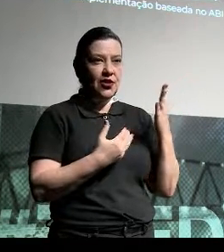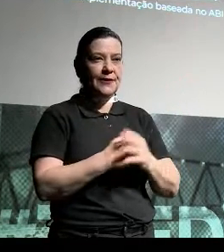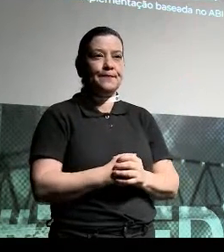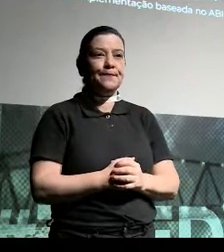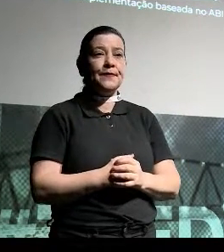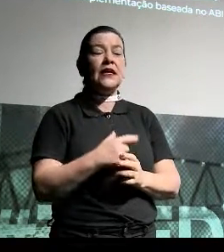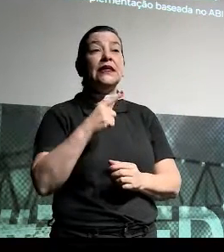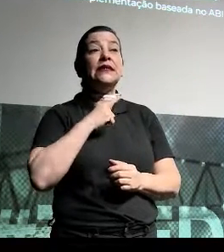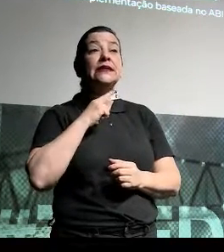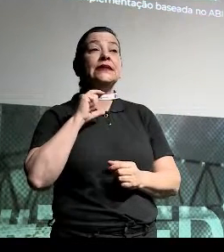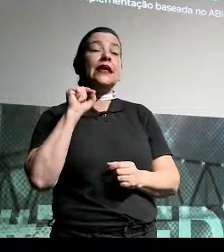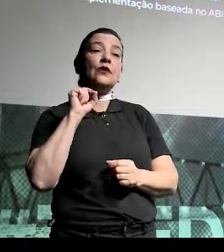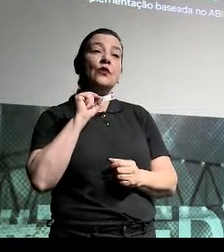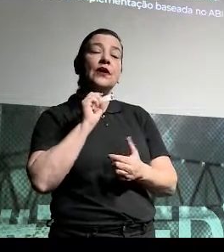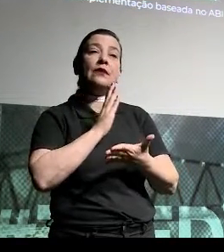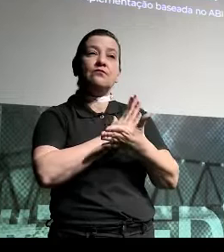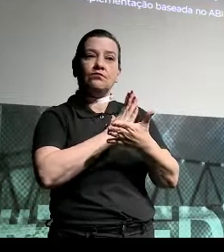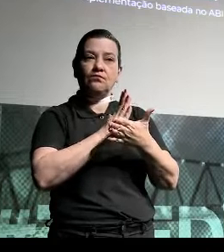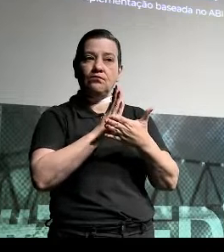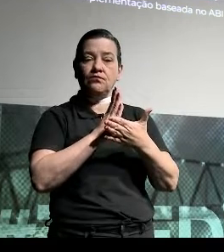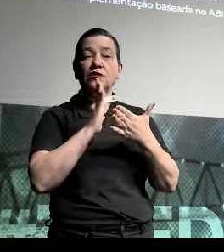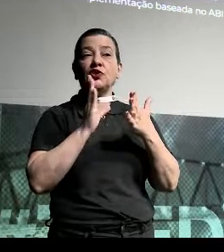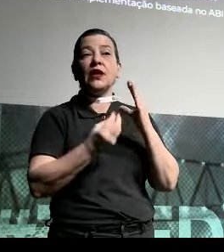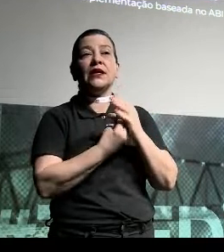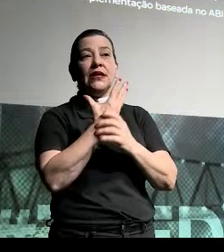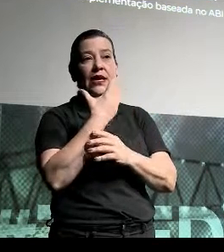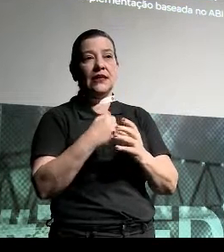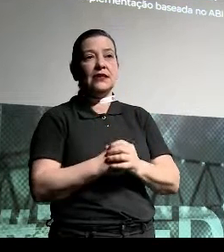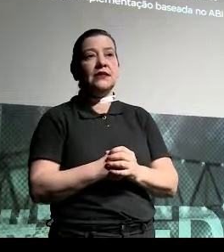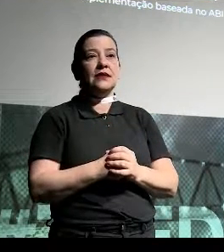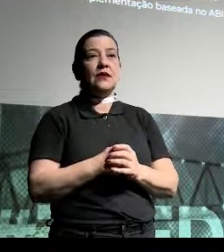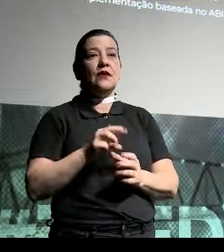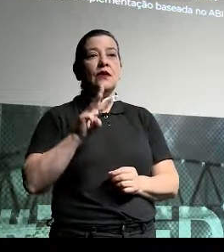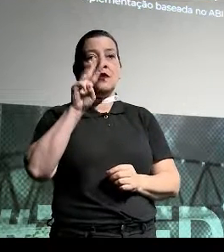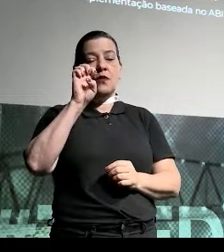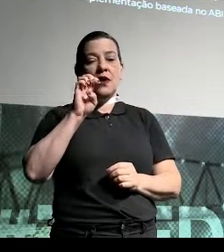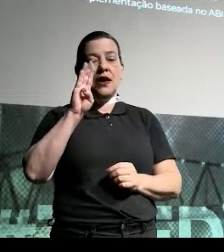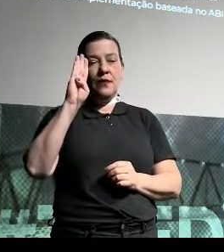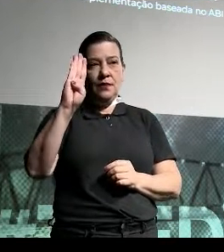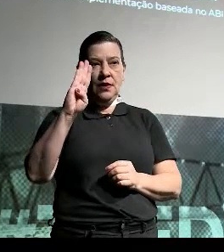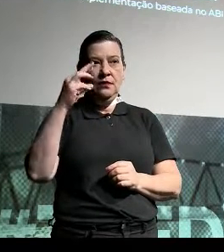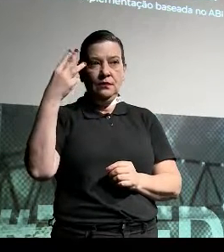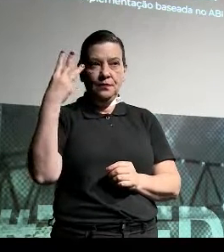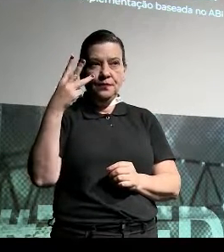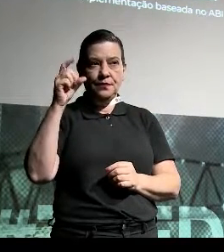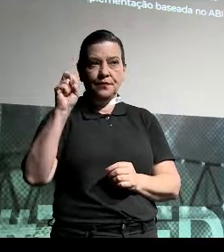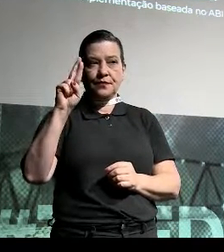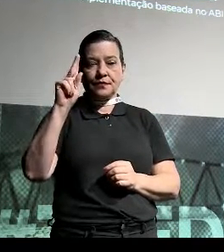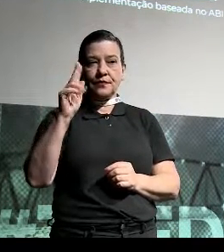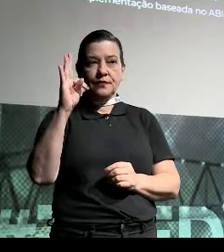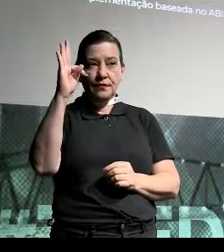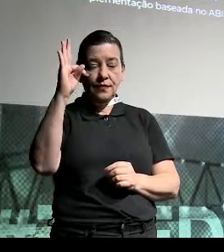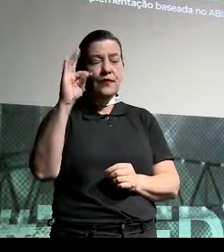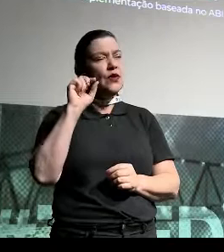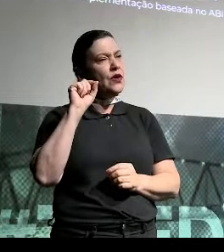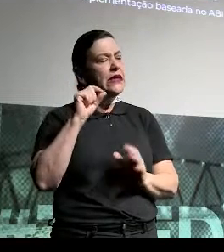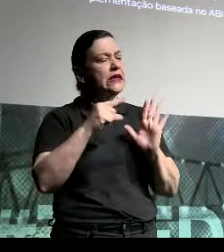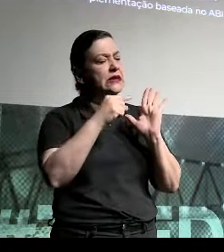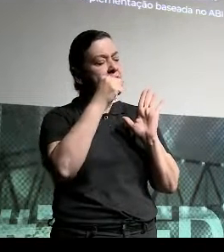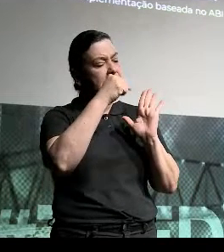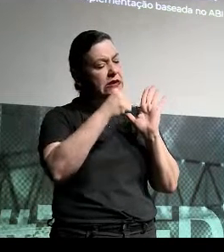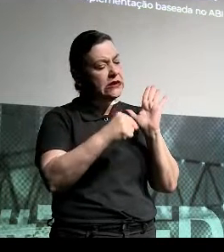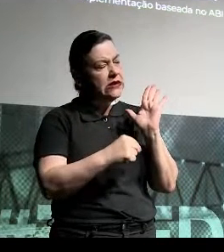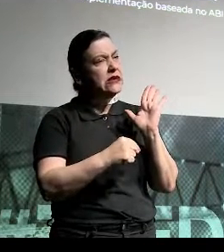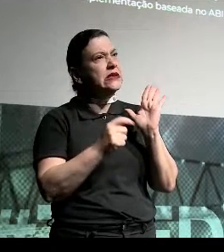linguagem a gente tem alguns pacotes já criados e um deles é o Web3 Dart, né? O Web3 Dart ele oferece para a gente